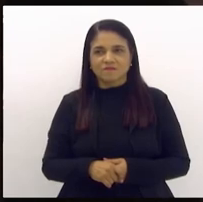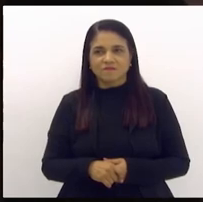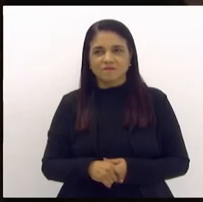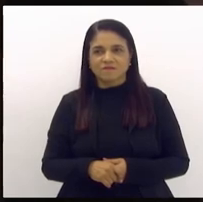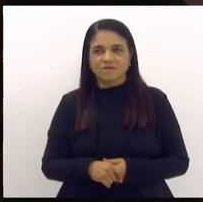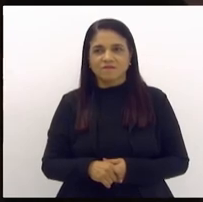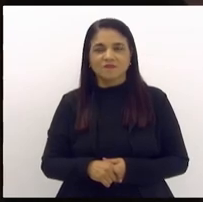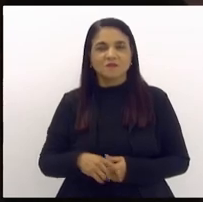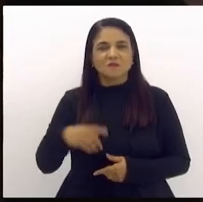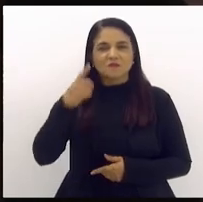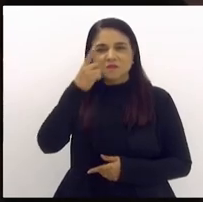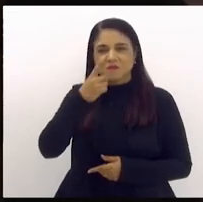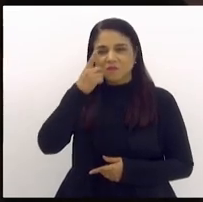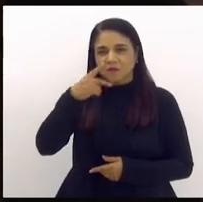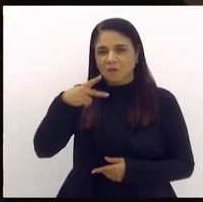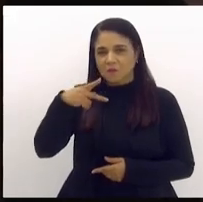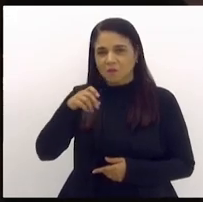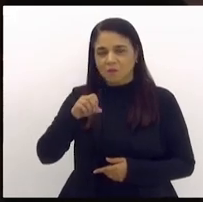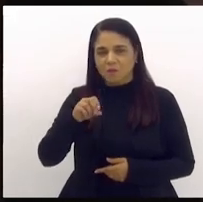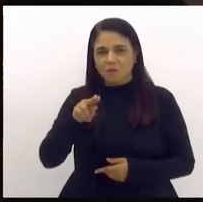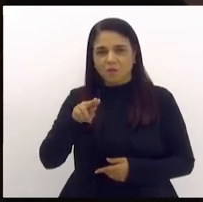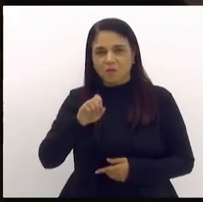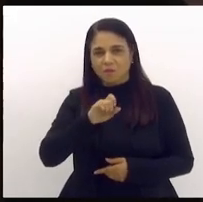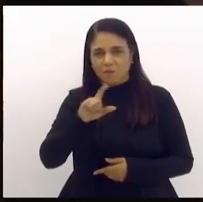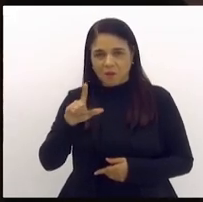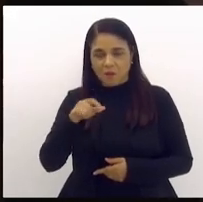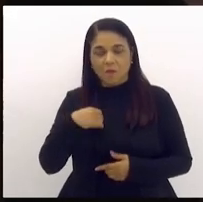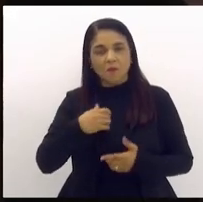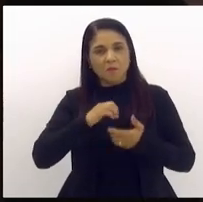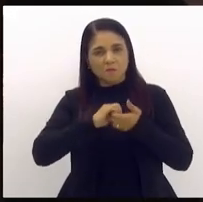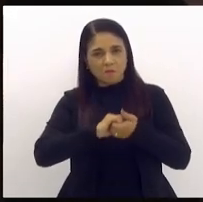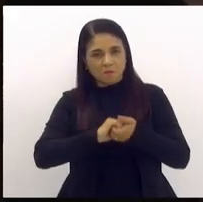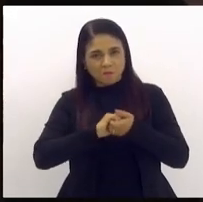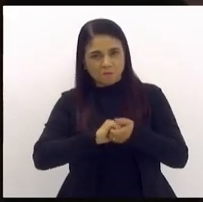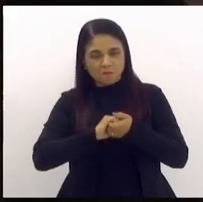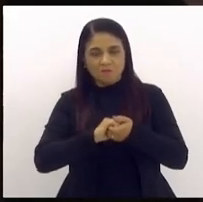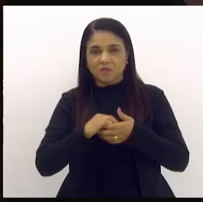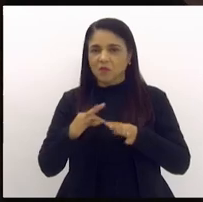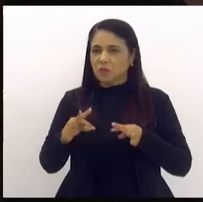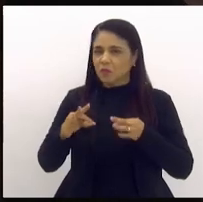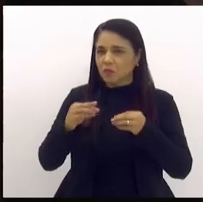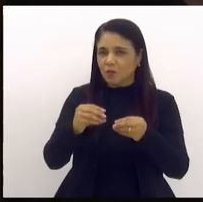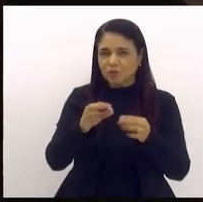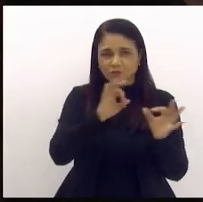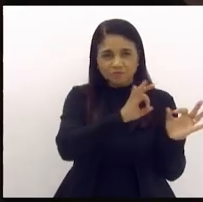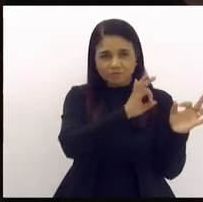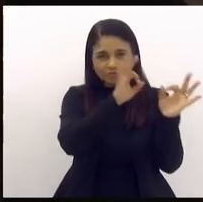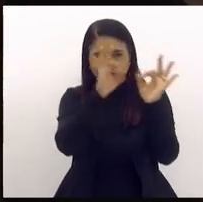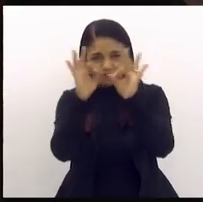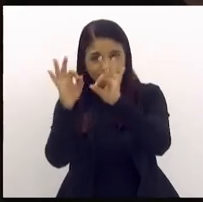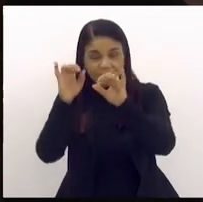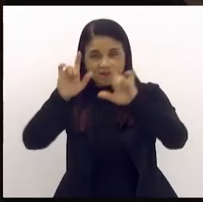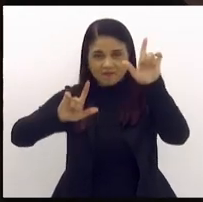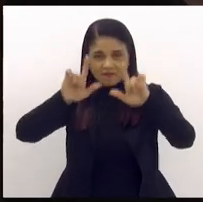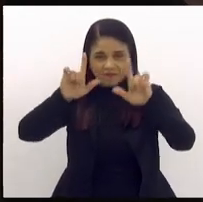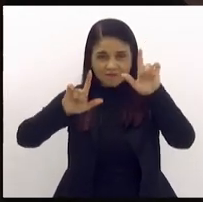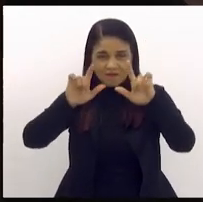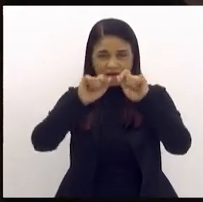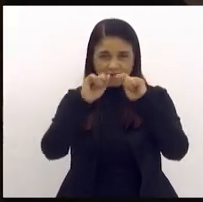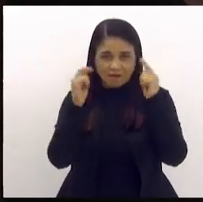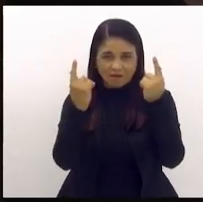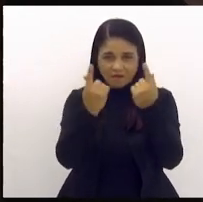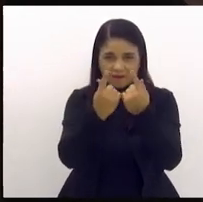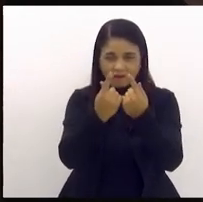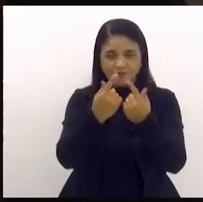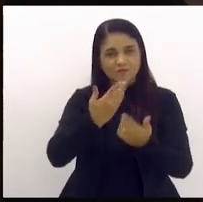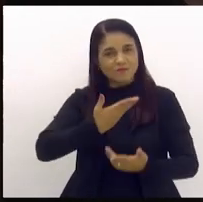Ao deputado Pobel, primeiro parabenizar, cumprimentar a todos aqueles que nos assistem pela TV Alerge, a